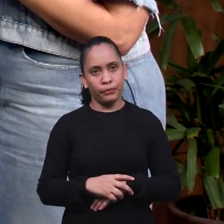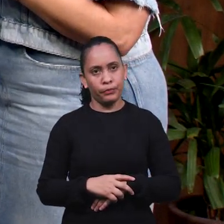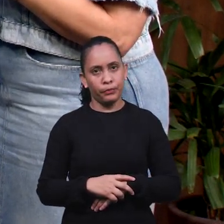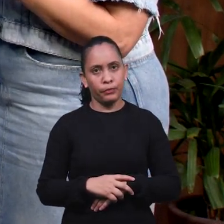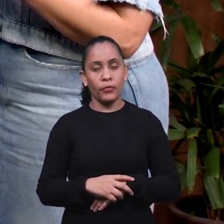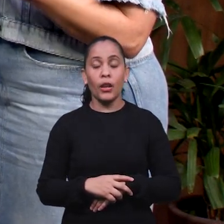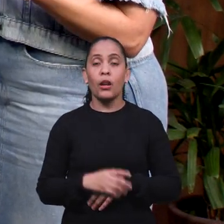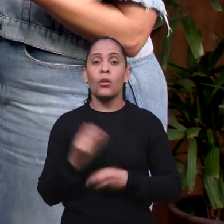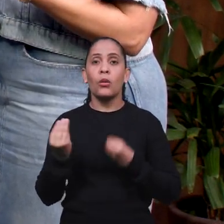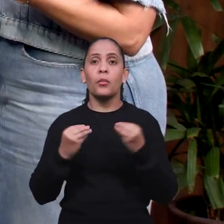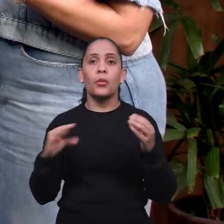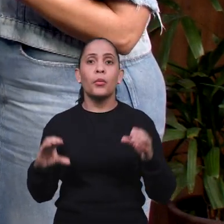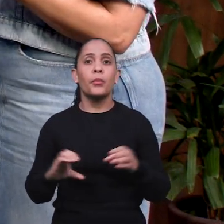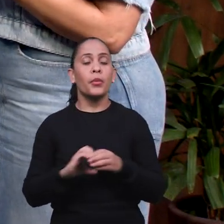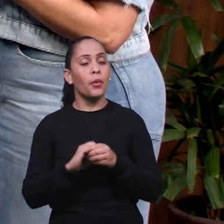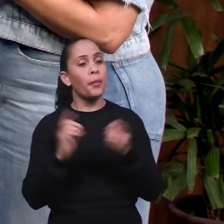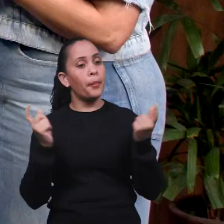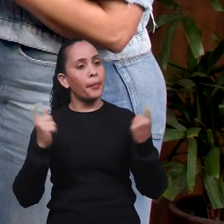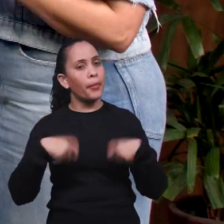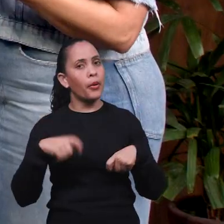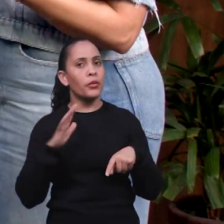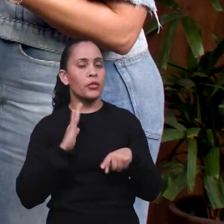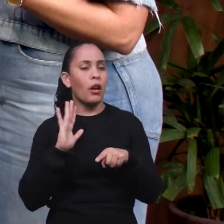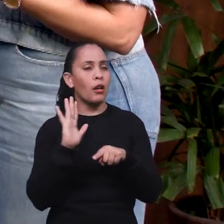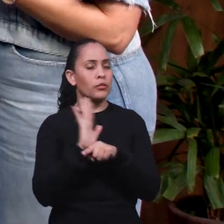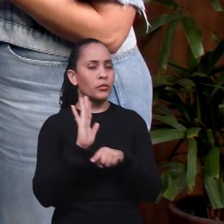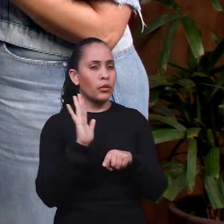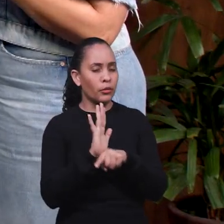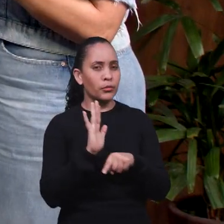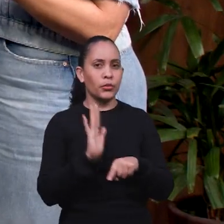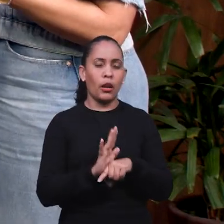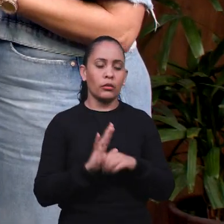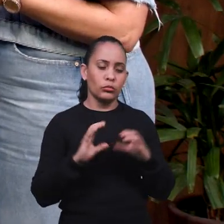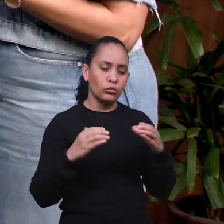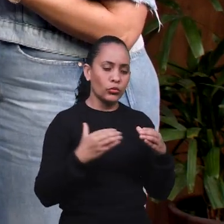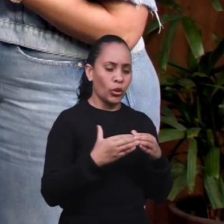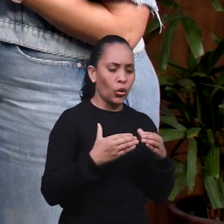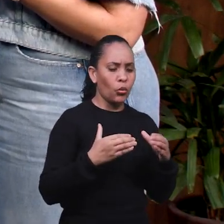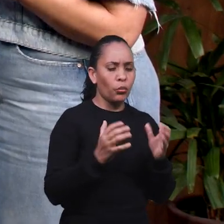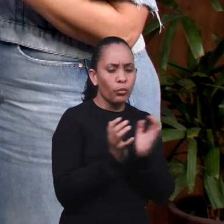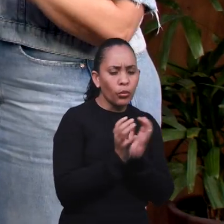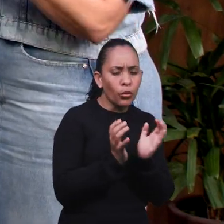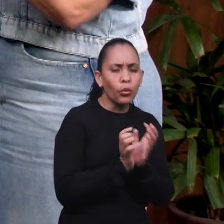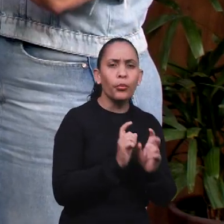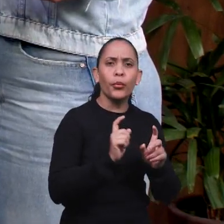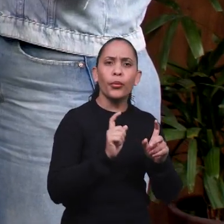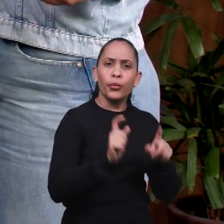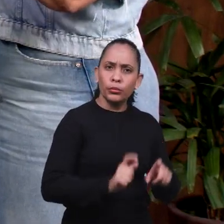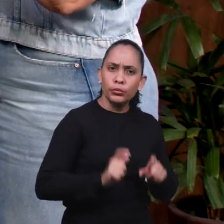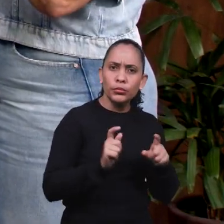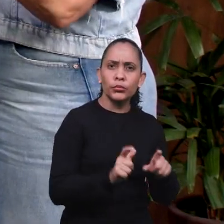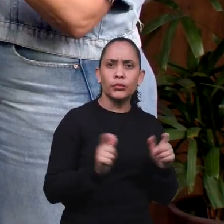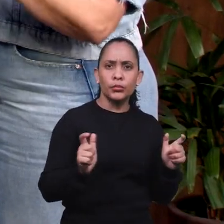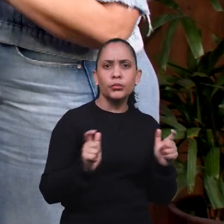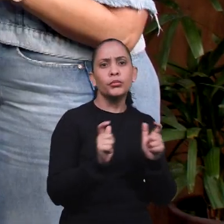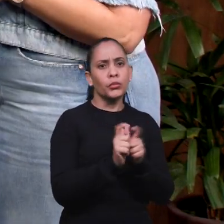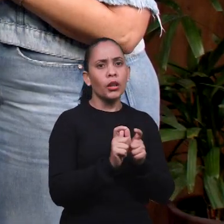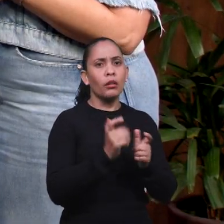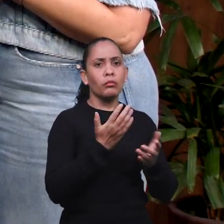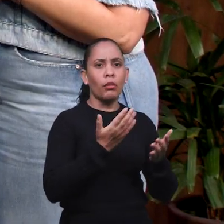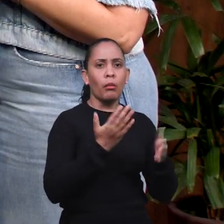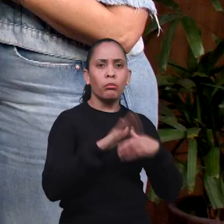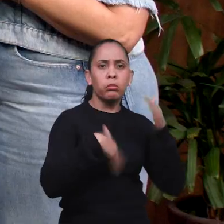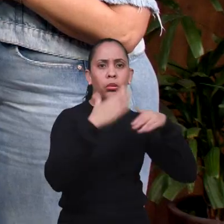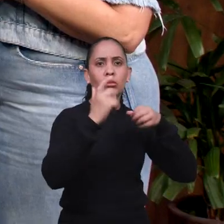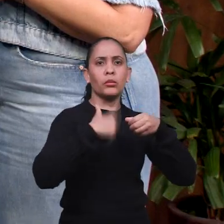Obrigada. E como que as cooperativas agrícolas podem ajudar esses pequenos agricultores a escalonar a sua produção?